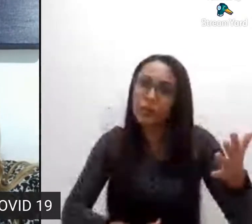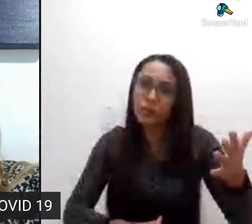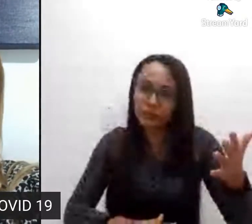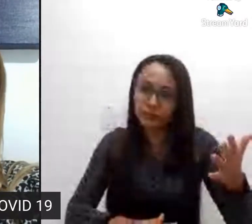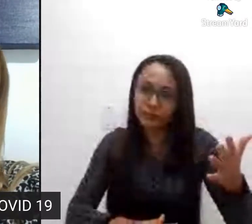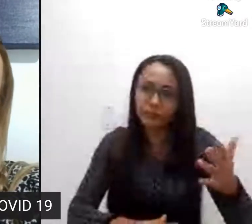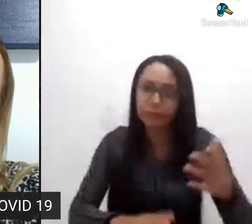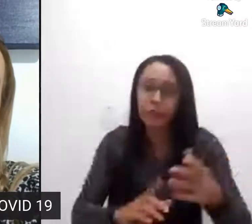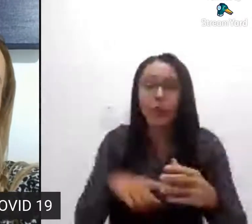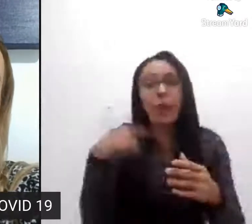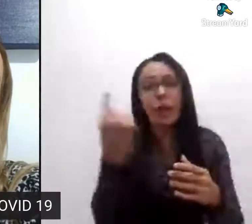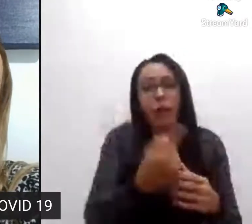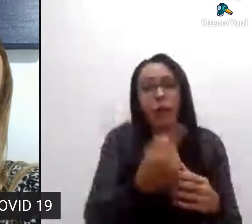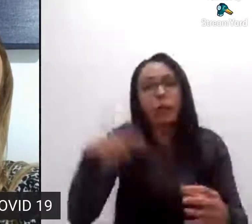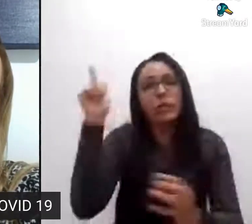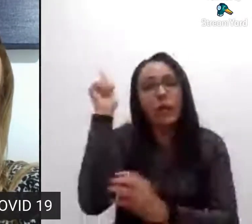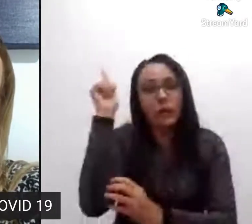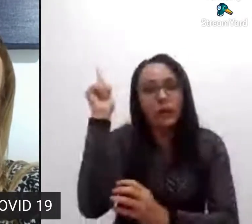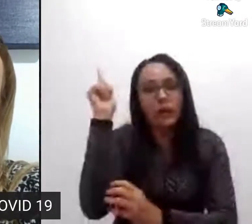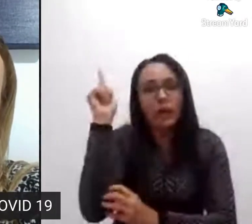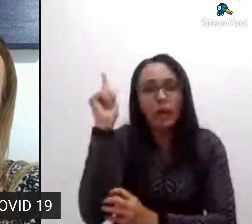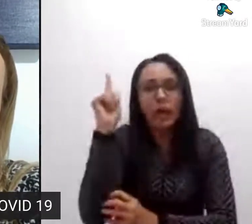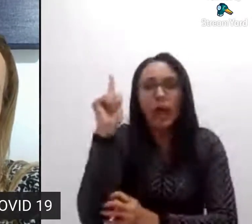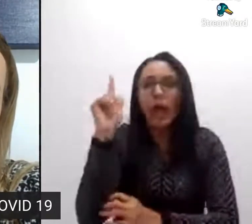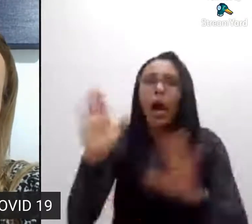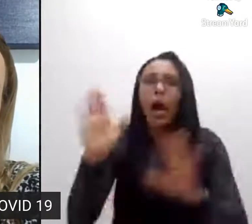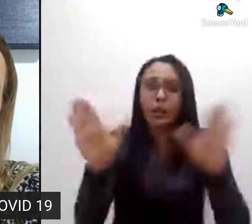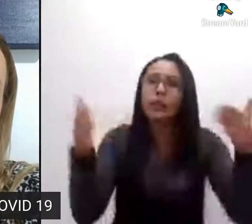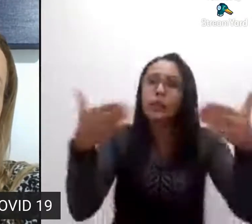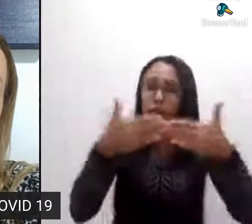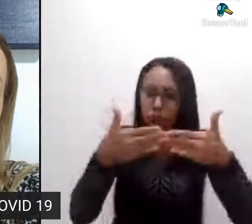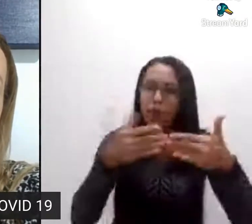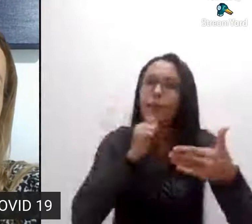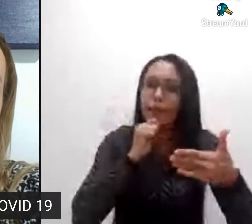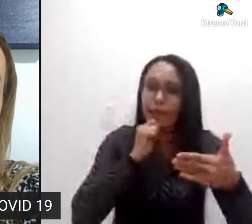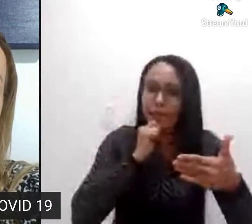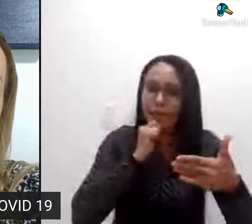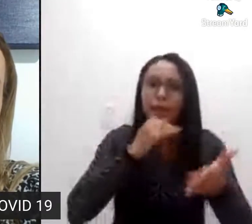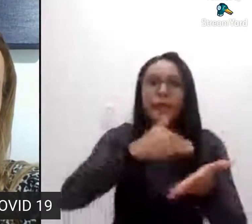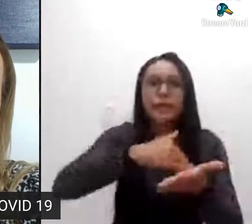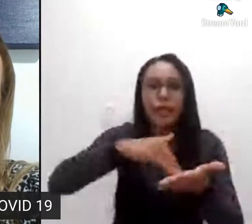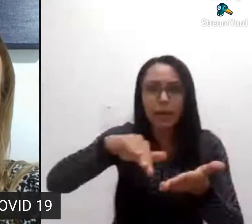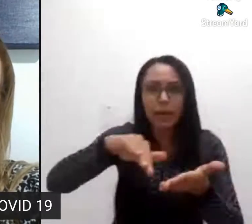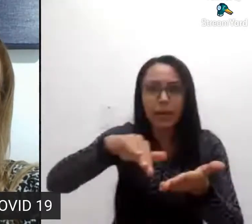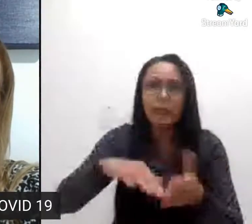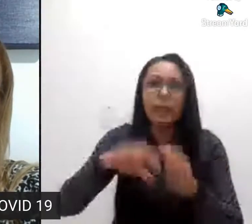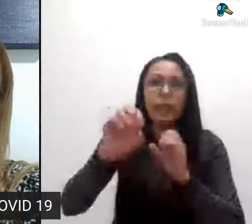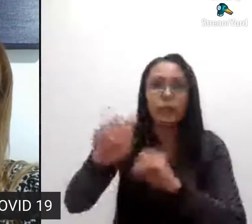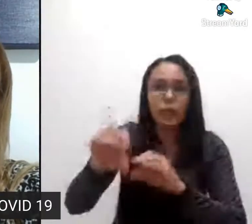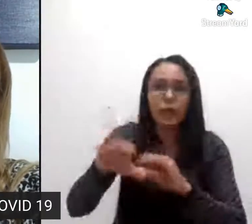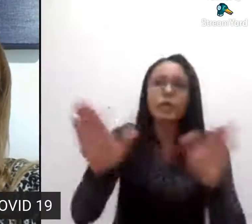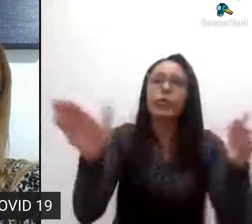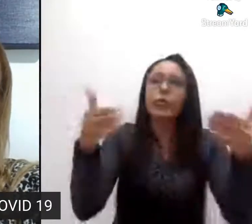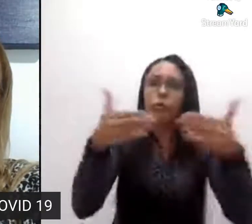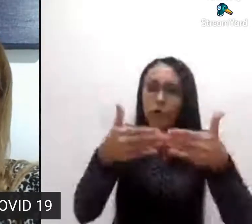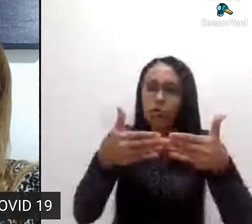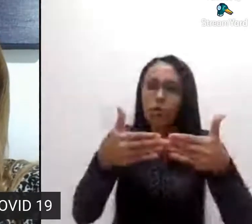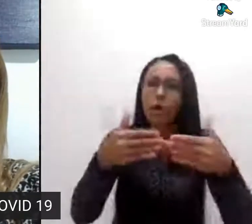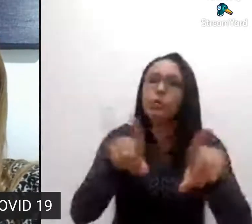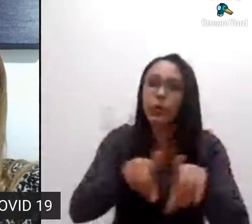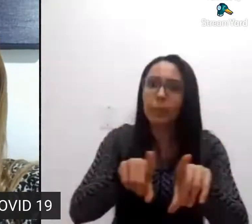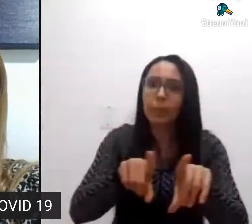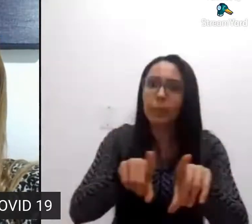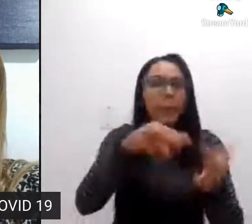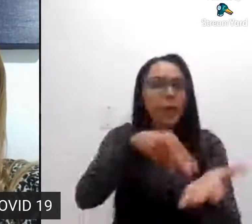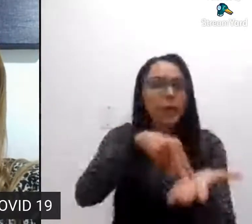GRE também não voltou a funcionar, nem a Secretaria de Educação, no atendimento presencial, na